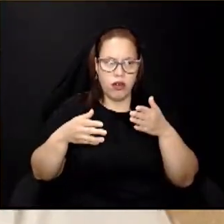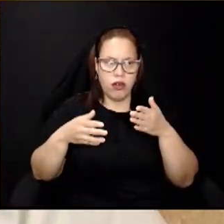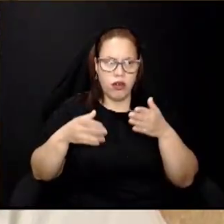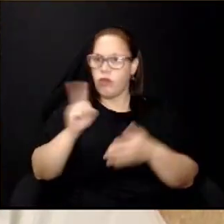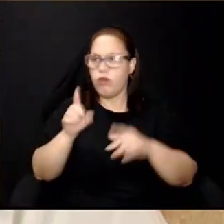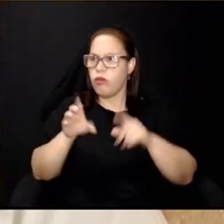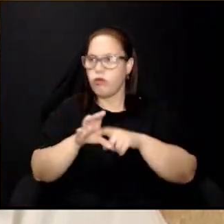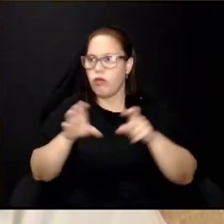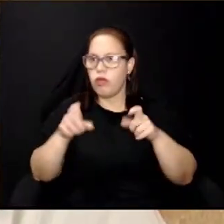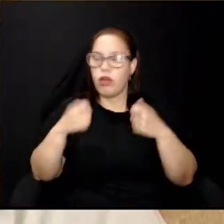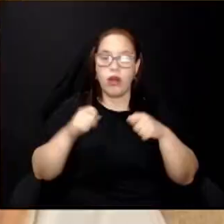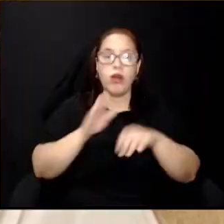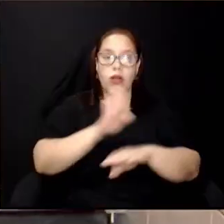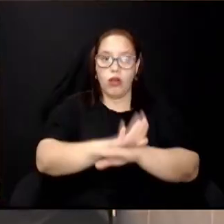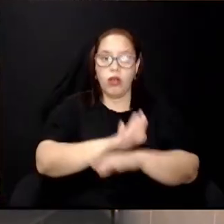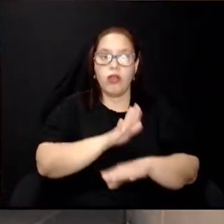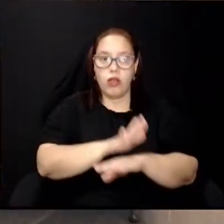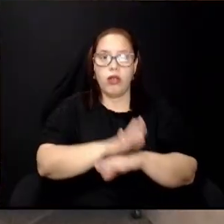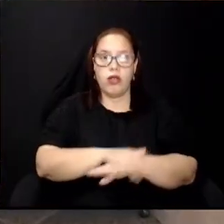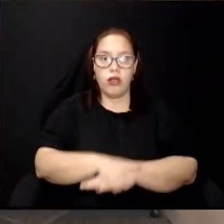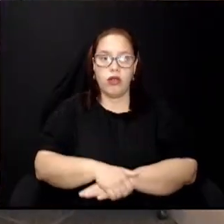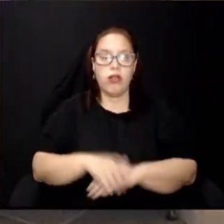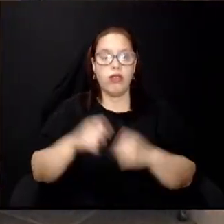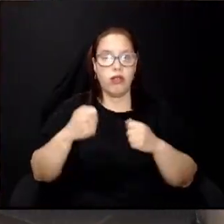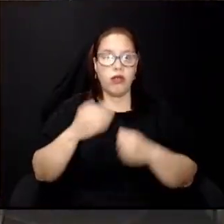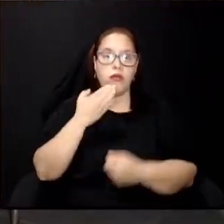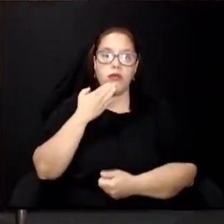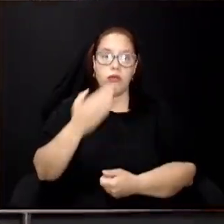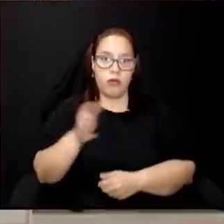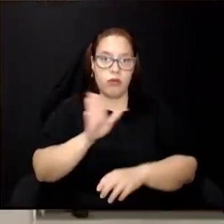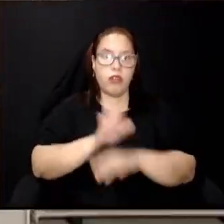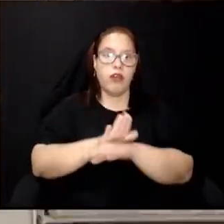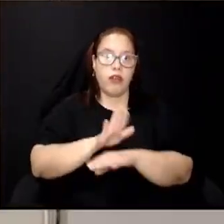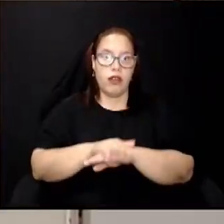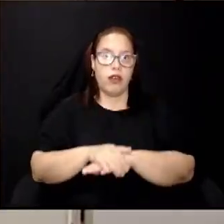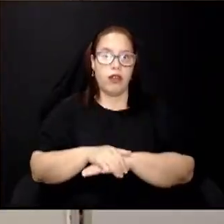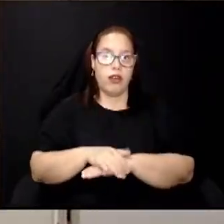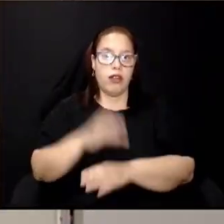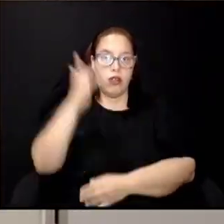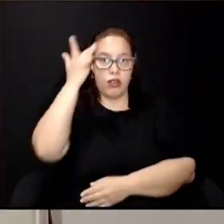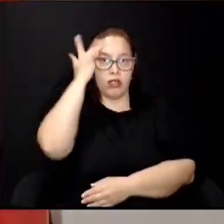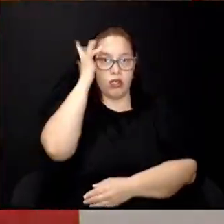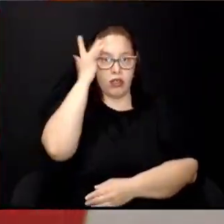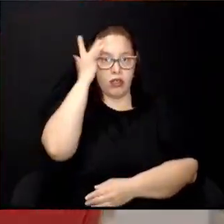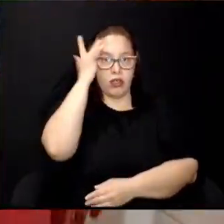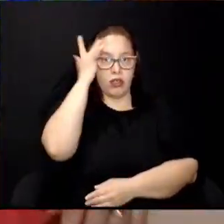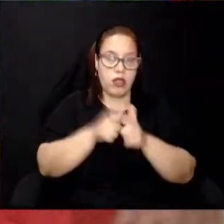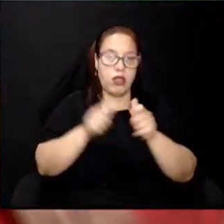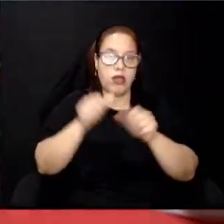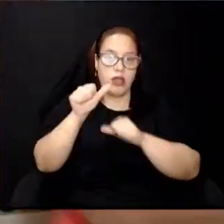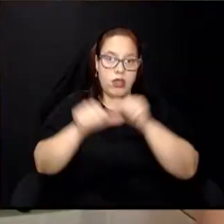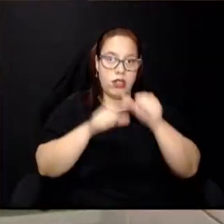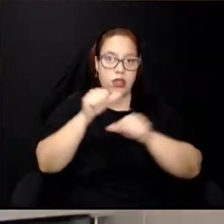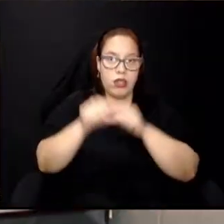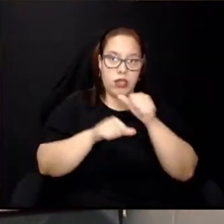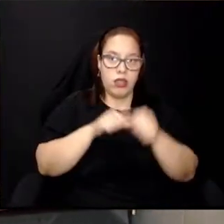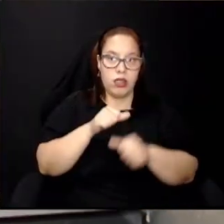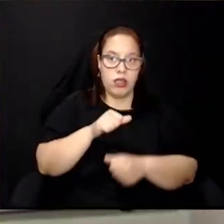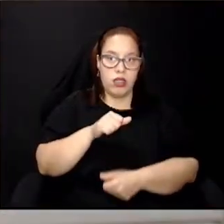preciso de alguém para me ajudar e eu preciso pedir ajuda, né? Então, eu acho que essa é uma das grandes transformações que eles me